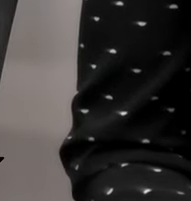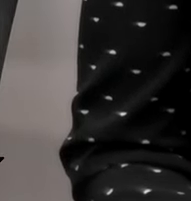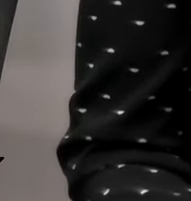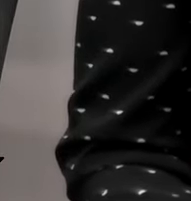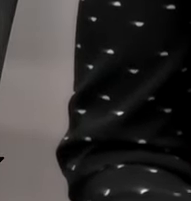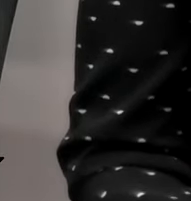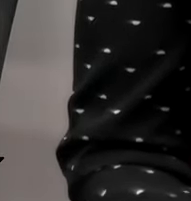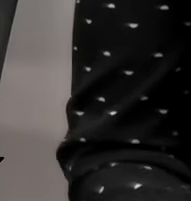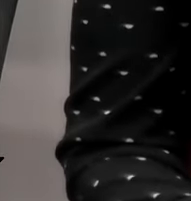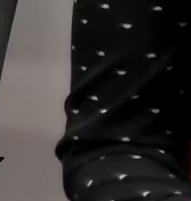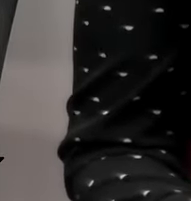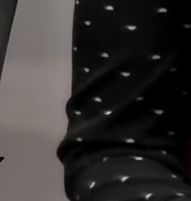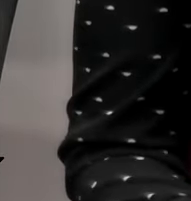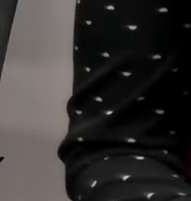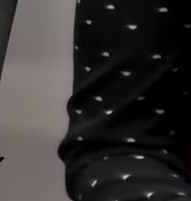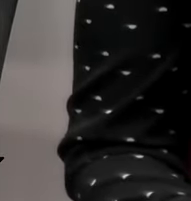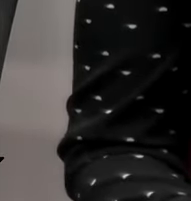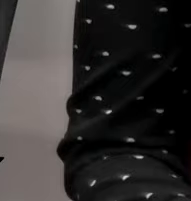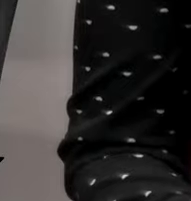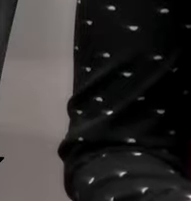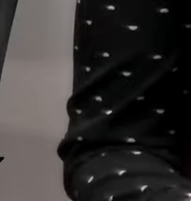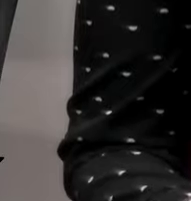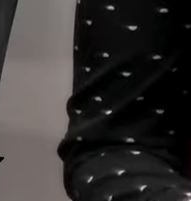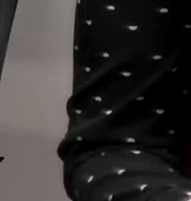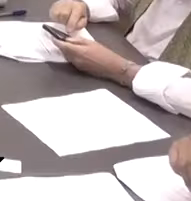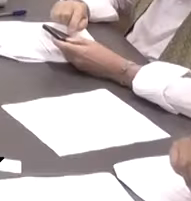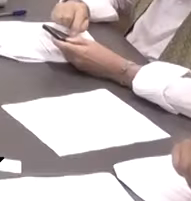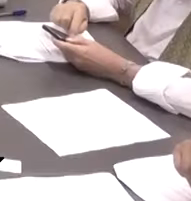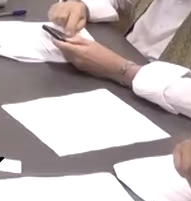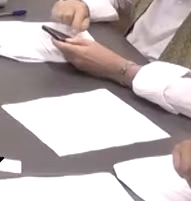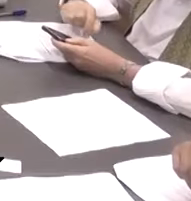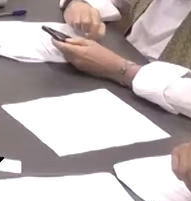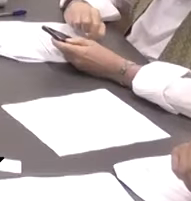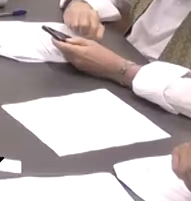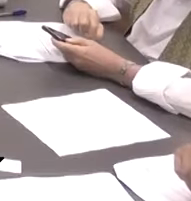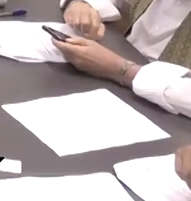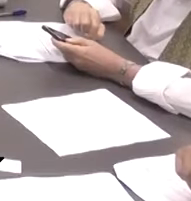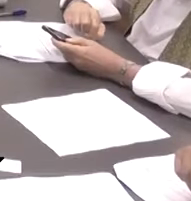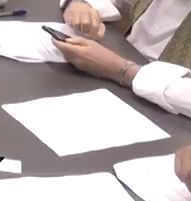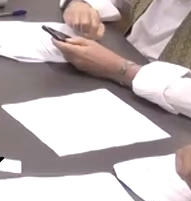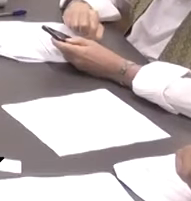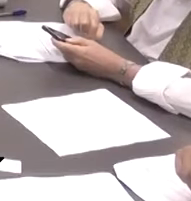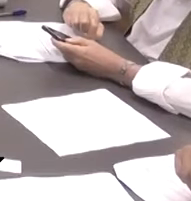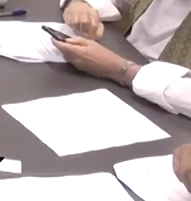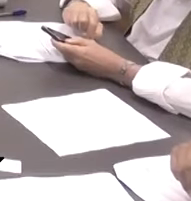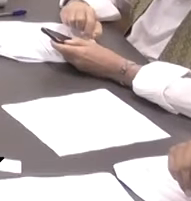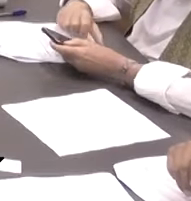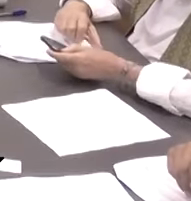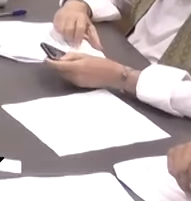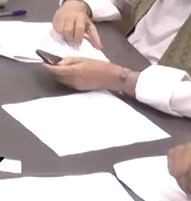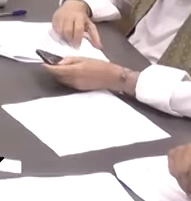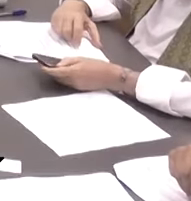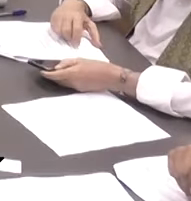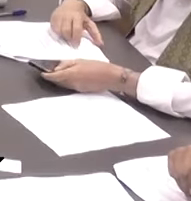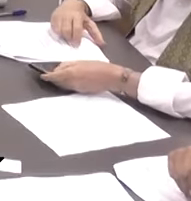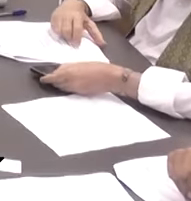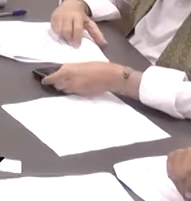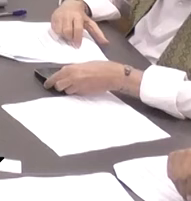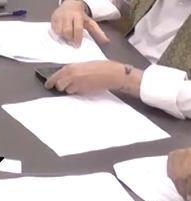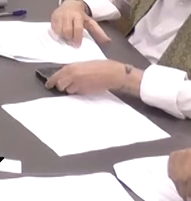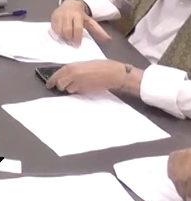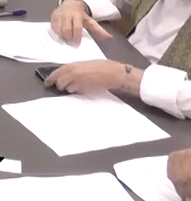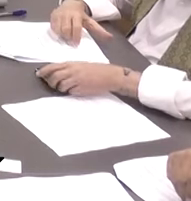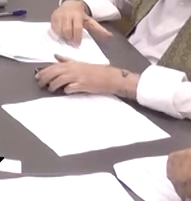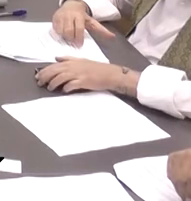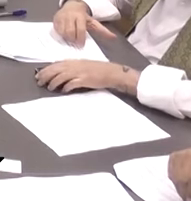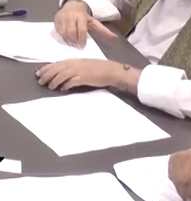voto do deputado Carlos Mink. Deputado Serafini. Senhor presidente, eu